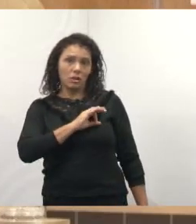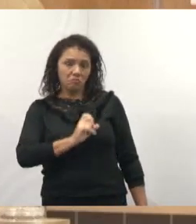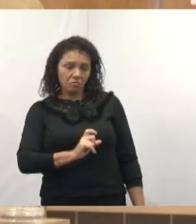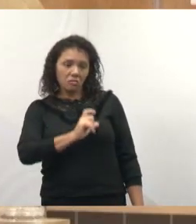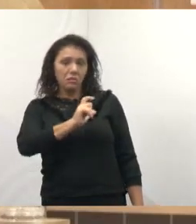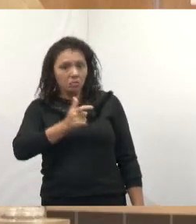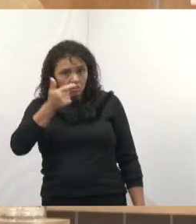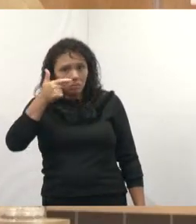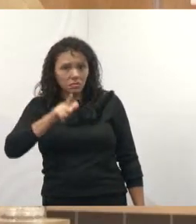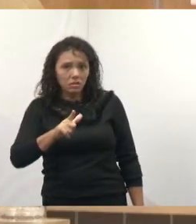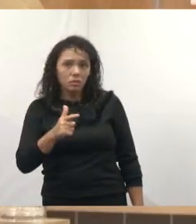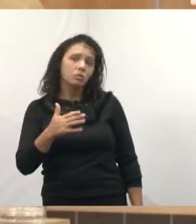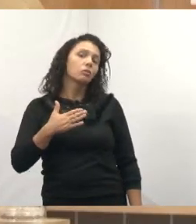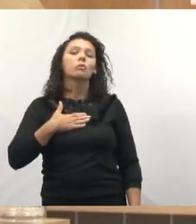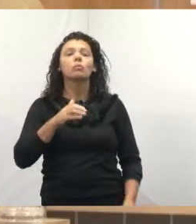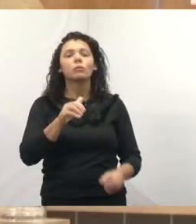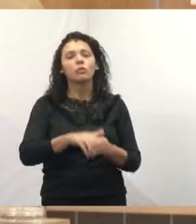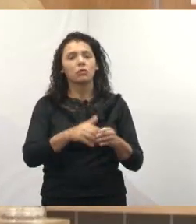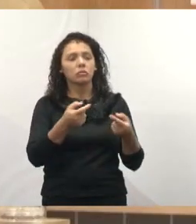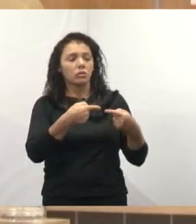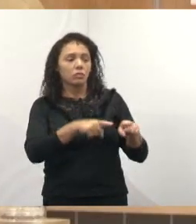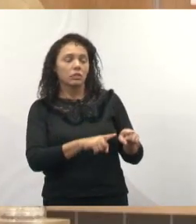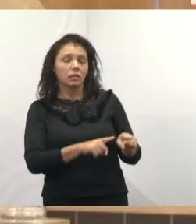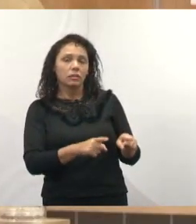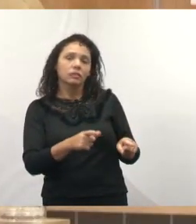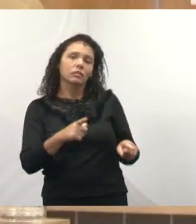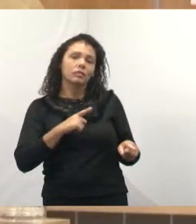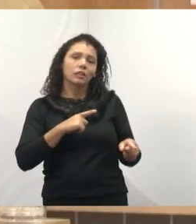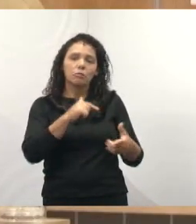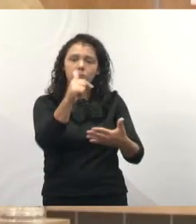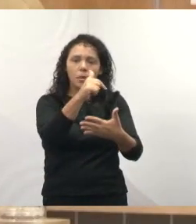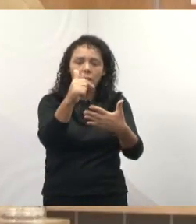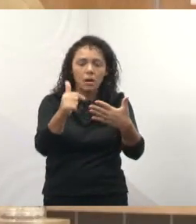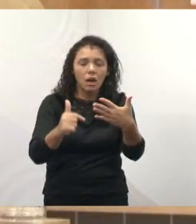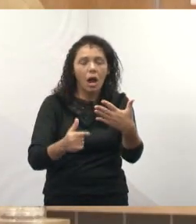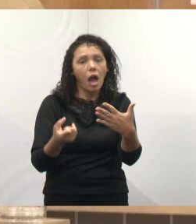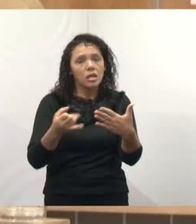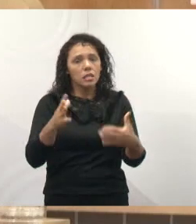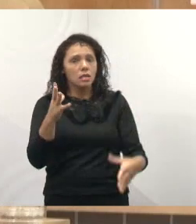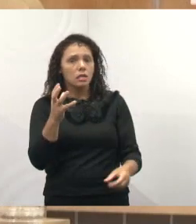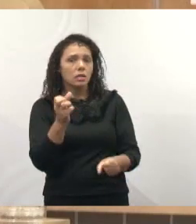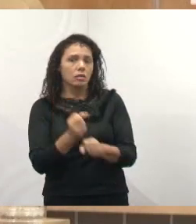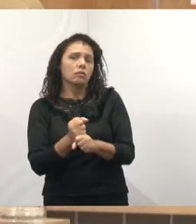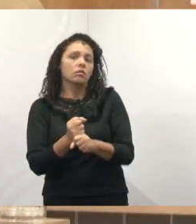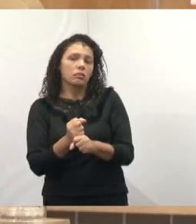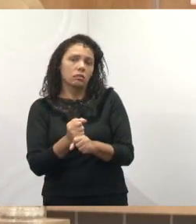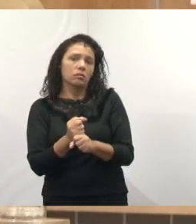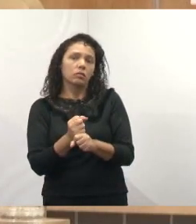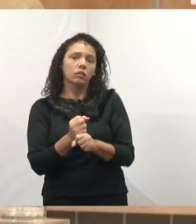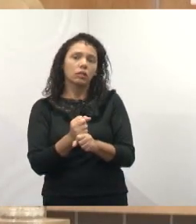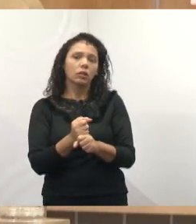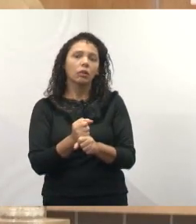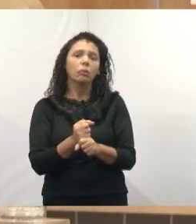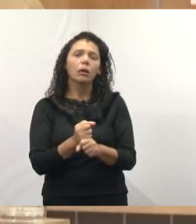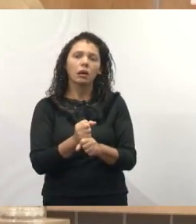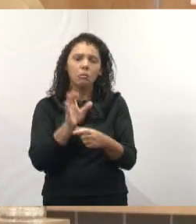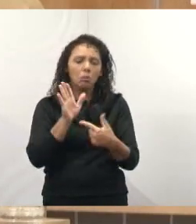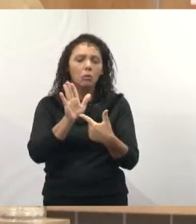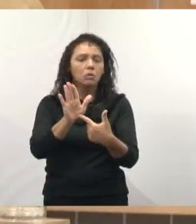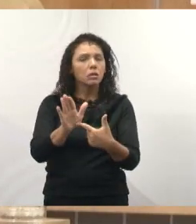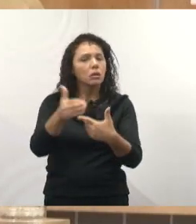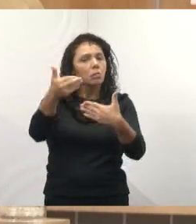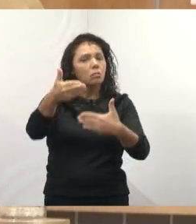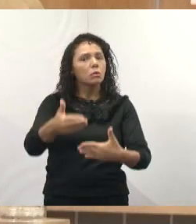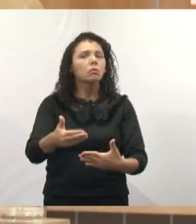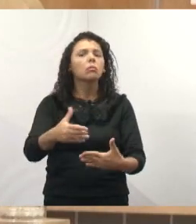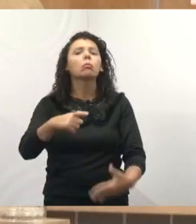Então, tem vários pontos que, se a gente somar, nosso cesto vai ficar cheio e cheio de oportunidades para valorizar